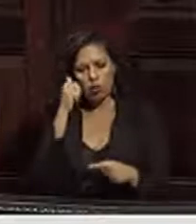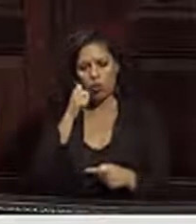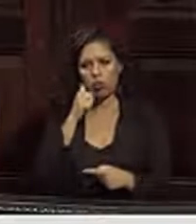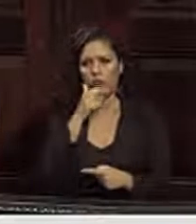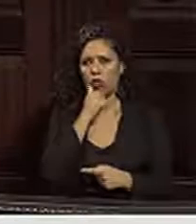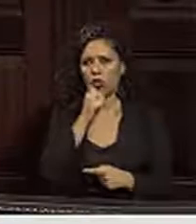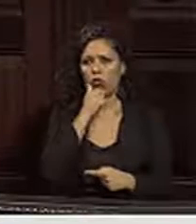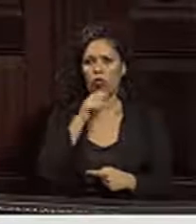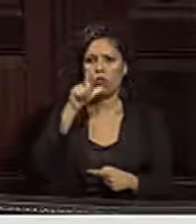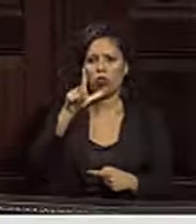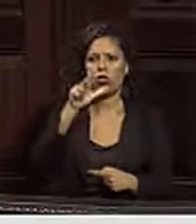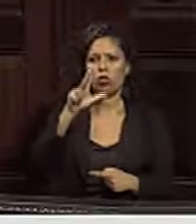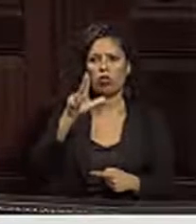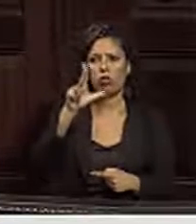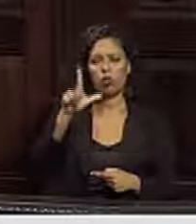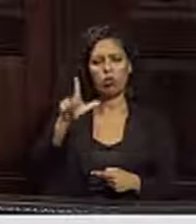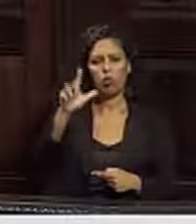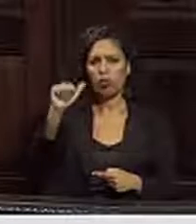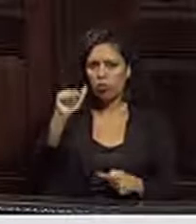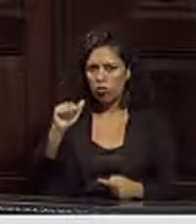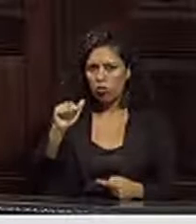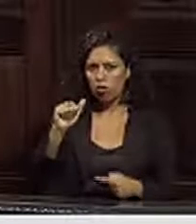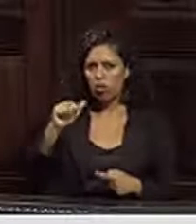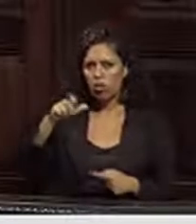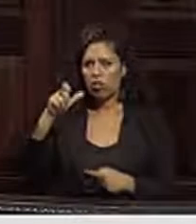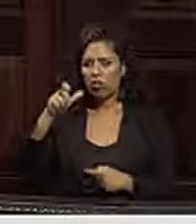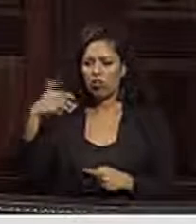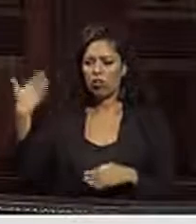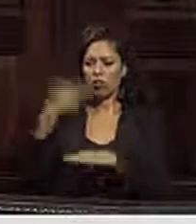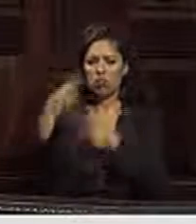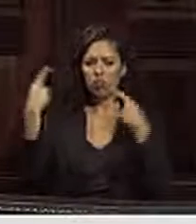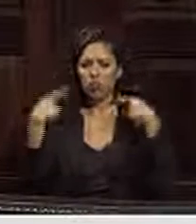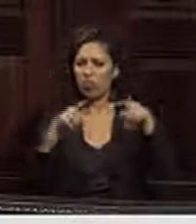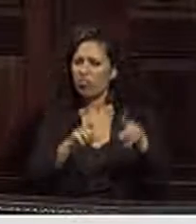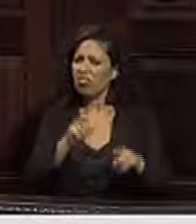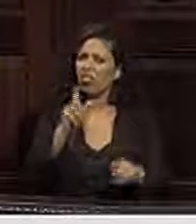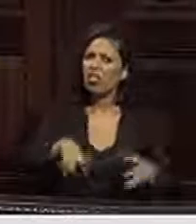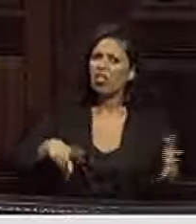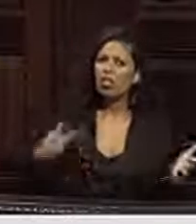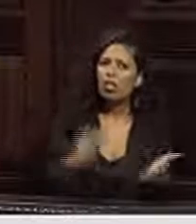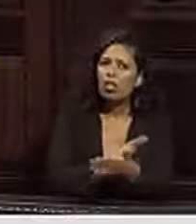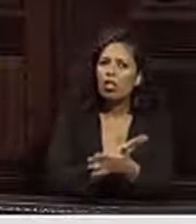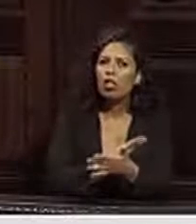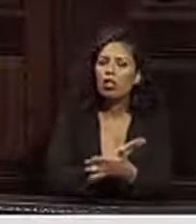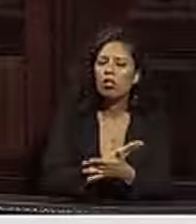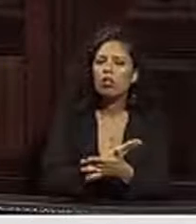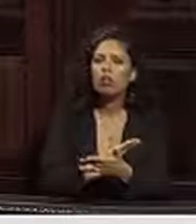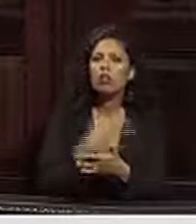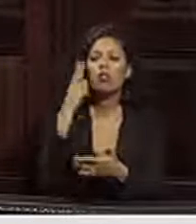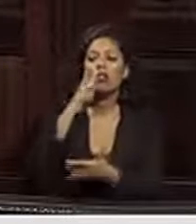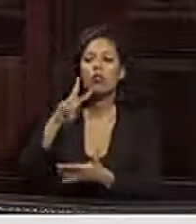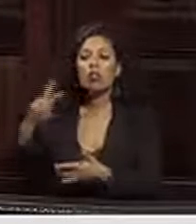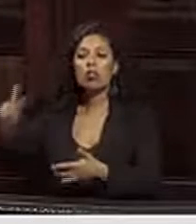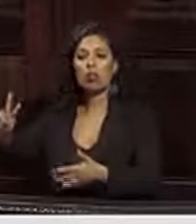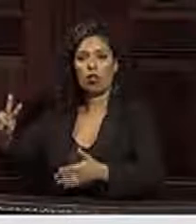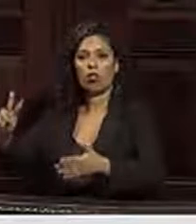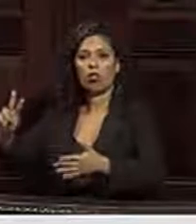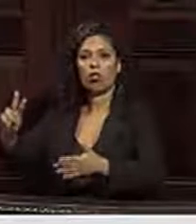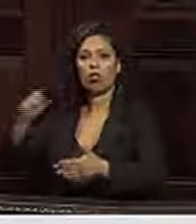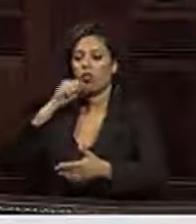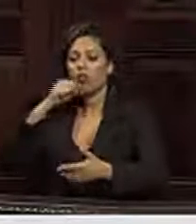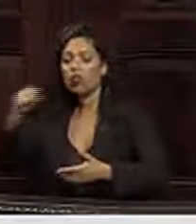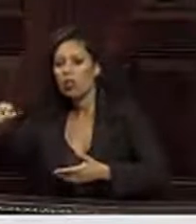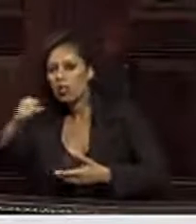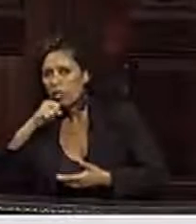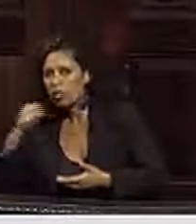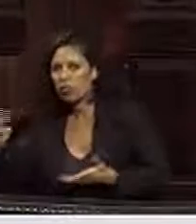coisa insana. Você ter uma mídia entrando todos todos os dias na casa